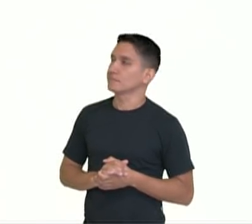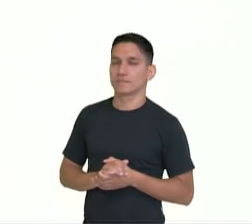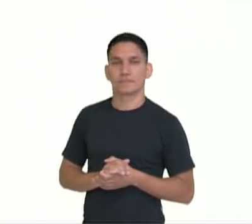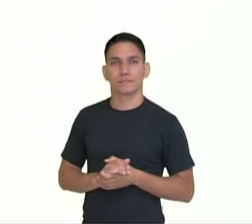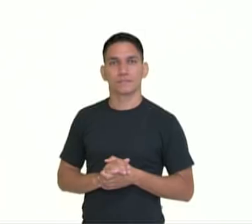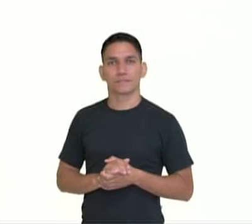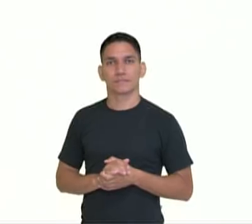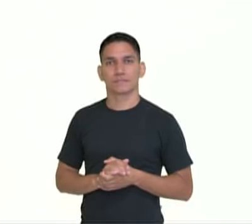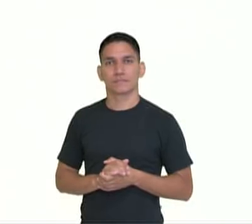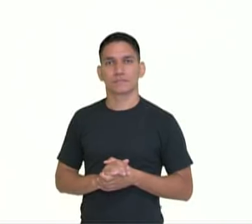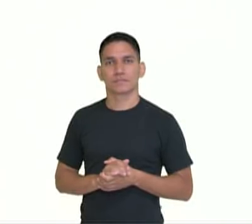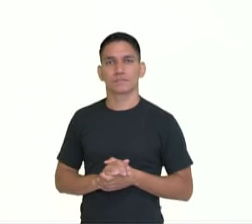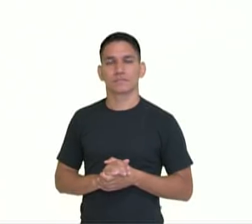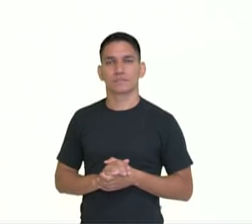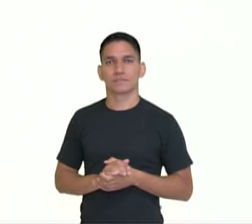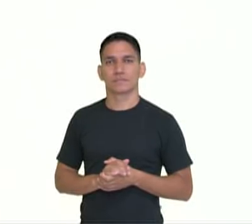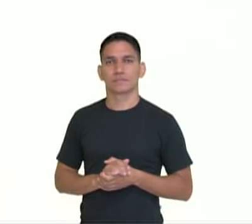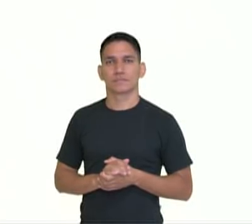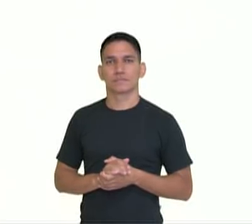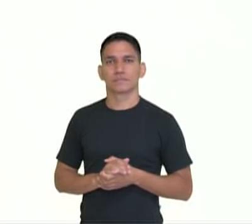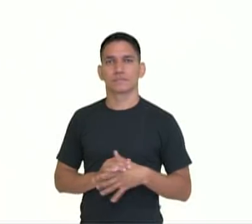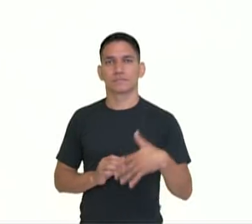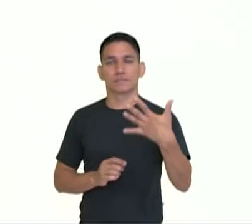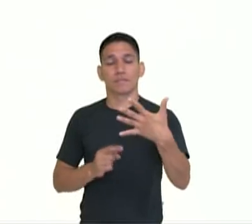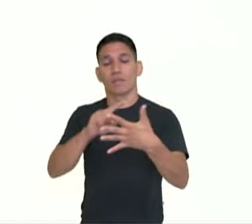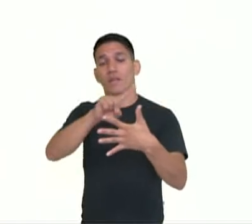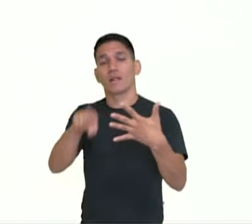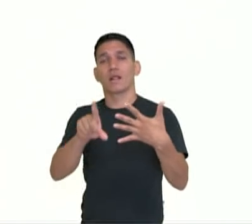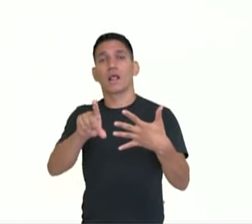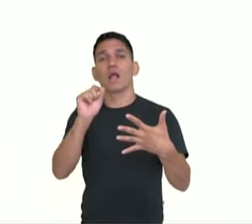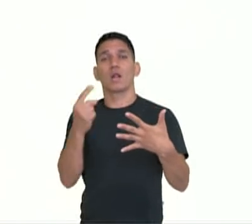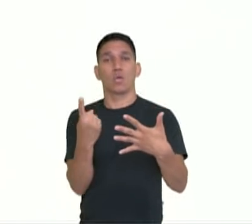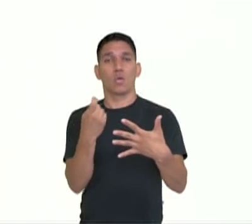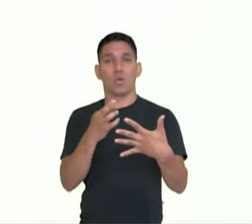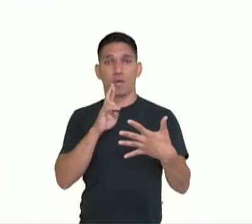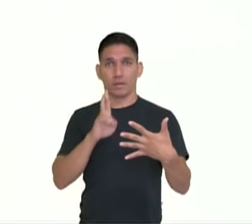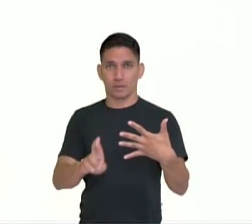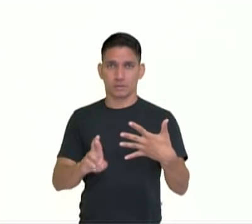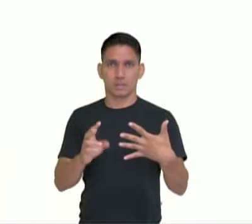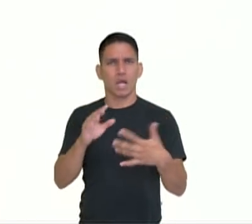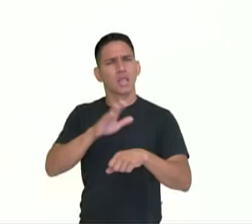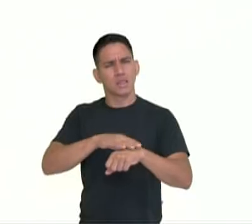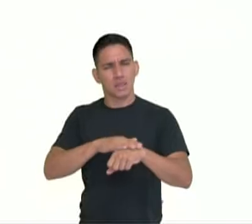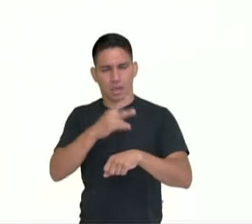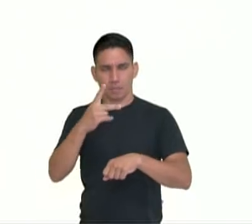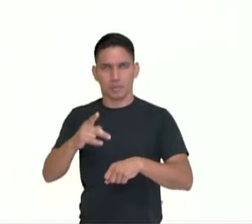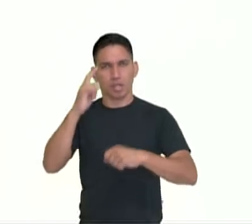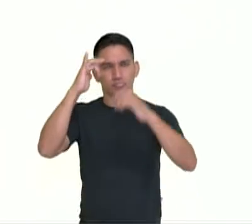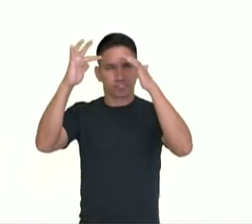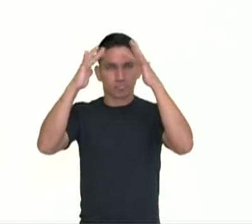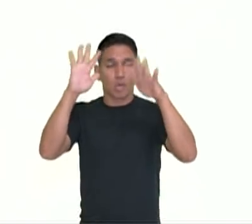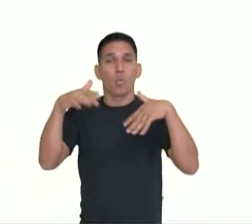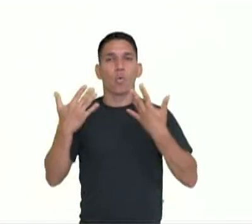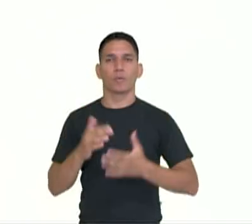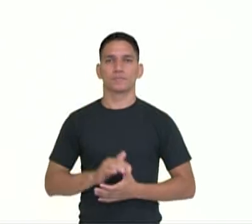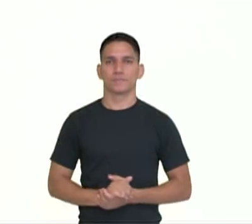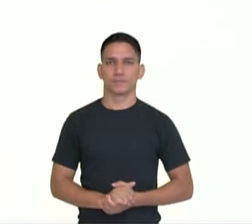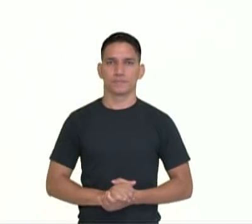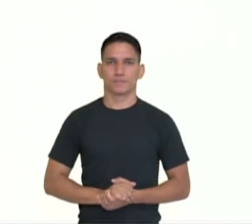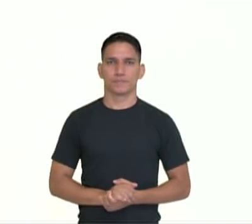e romanos, ou letra E, egípcios e acádios. Vocês vão ter um tempinho aí para pensar e a gente já